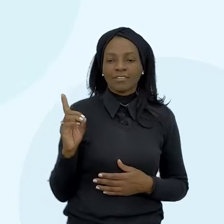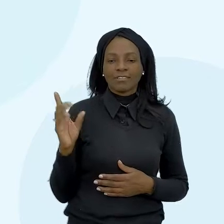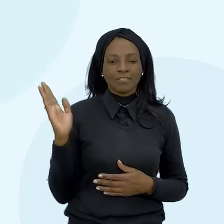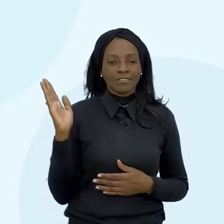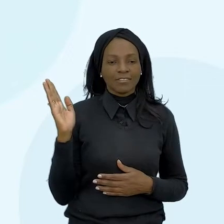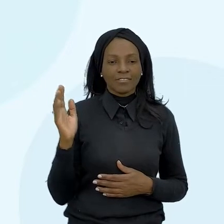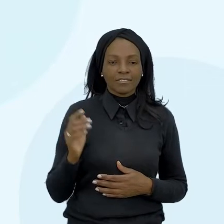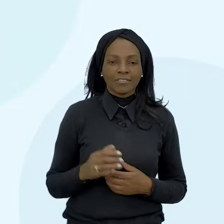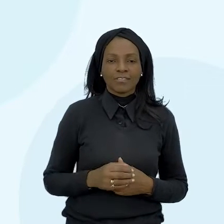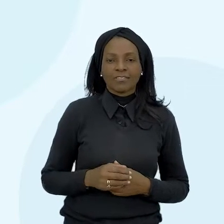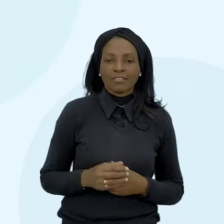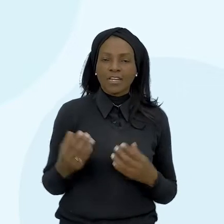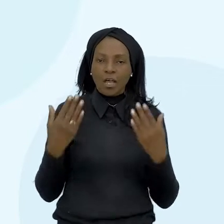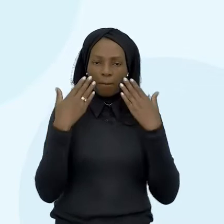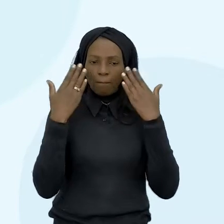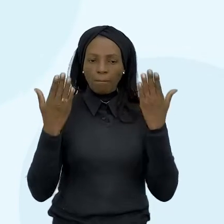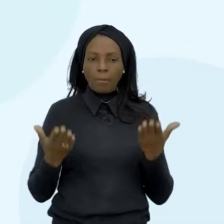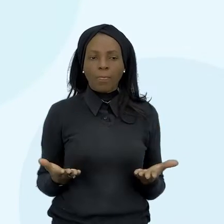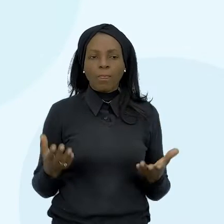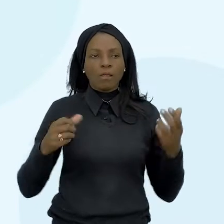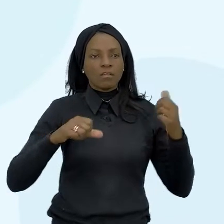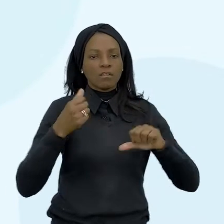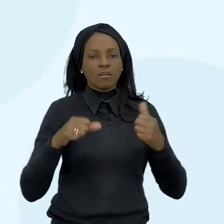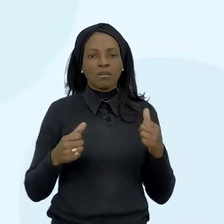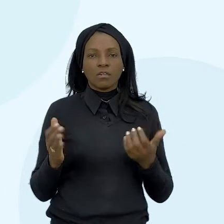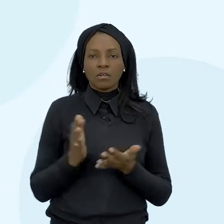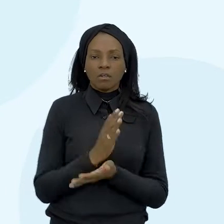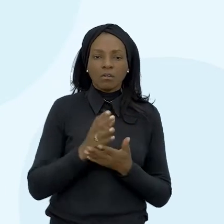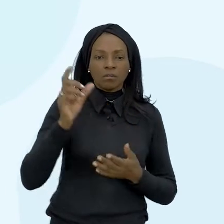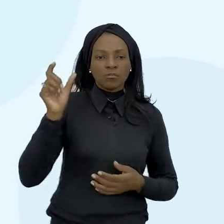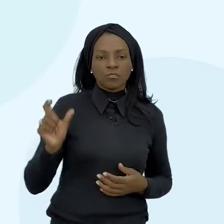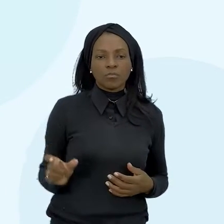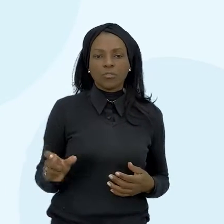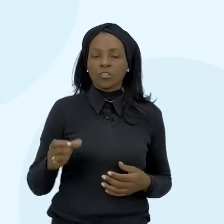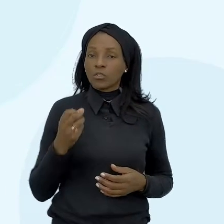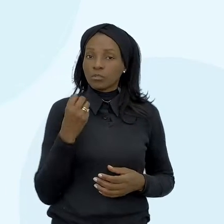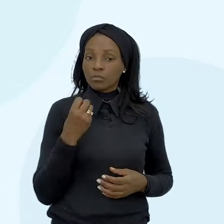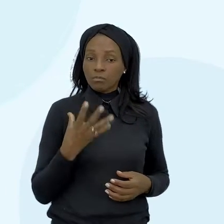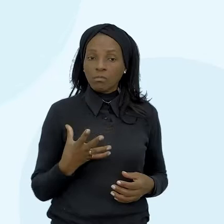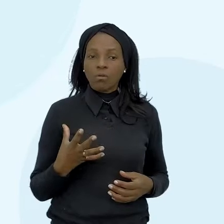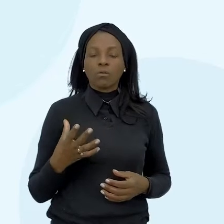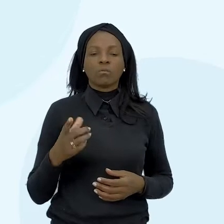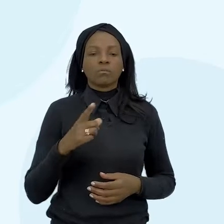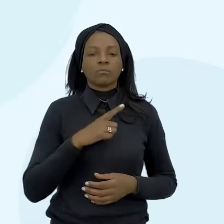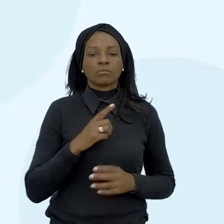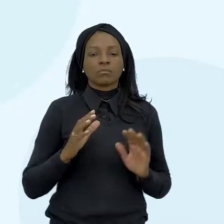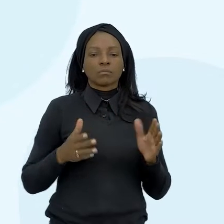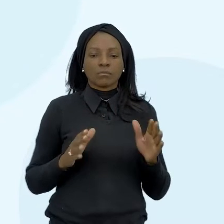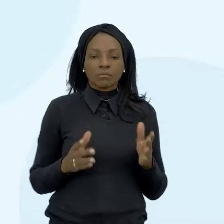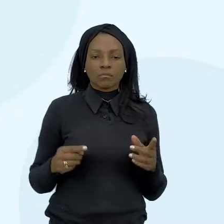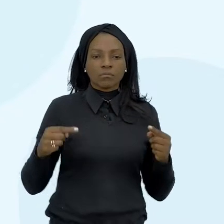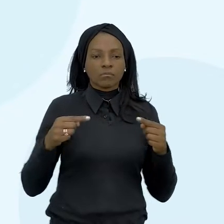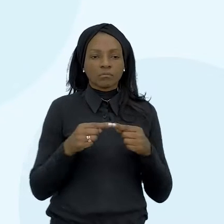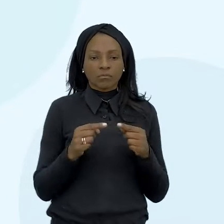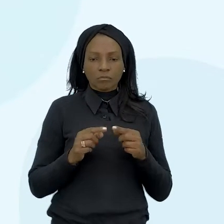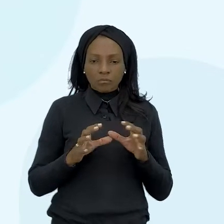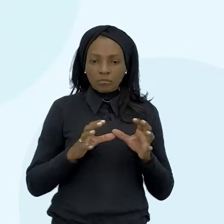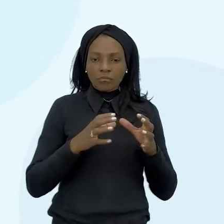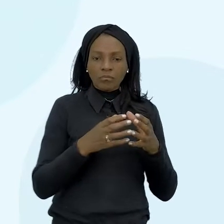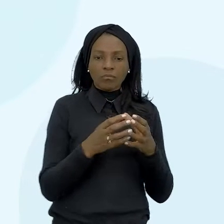é expor e analisar exemplos bem-sucedidos de